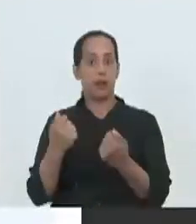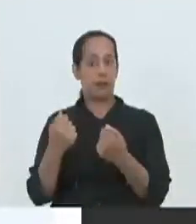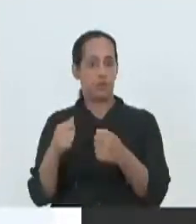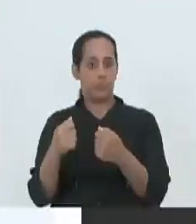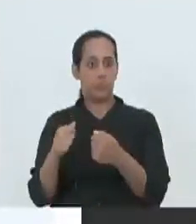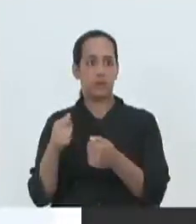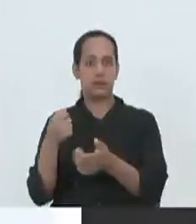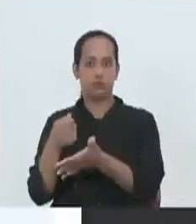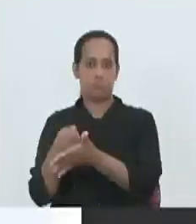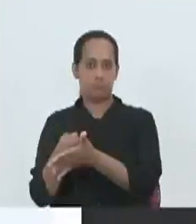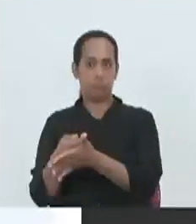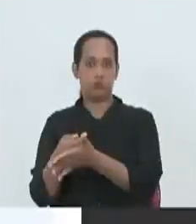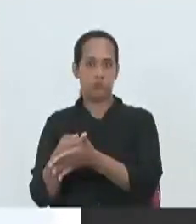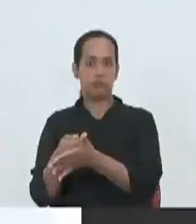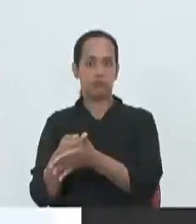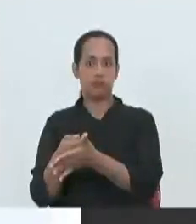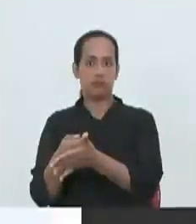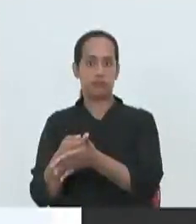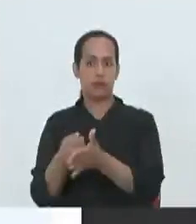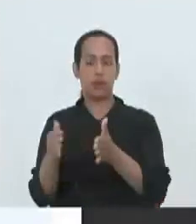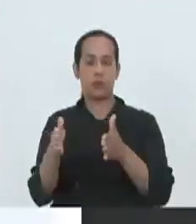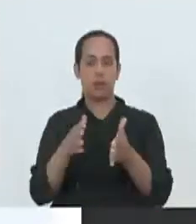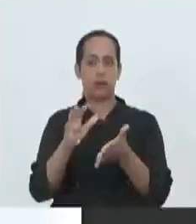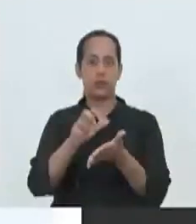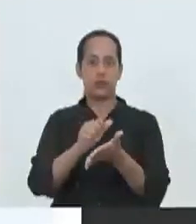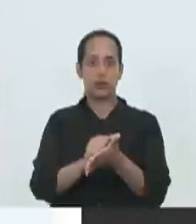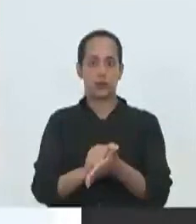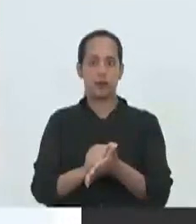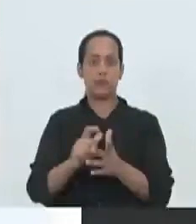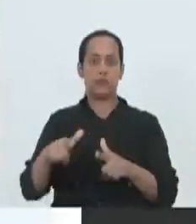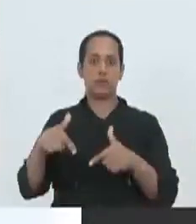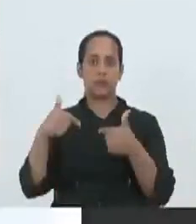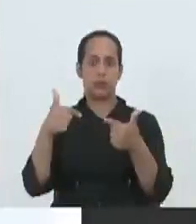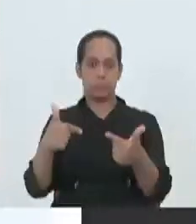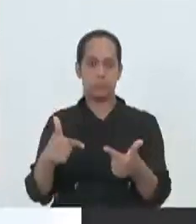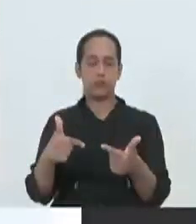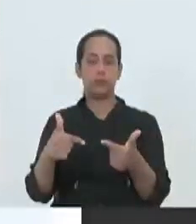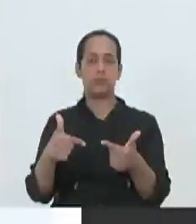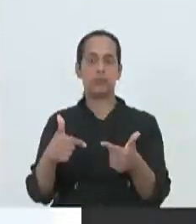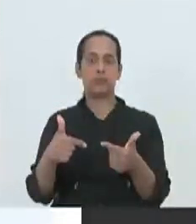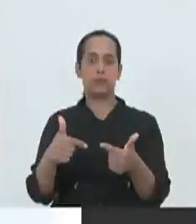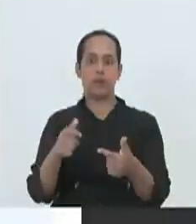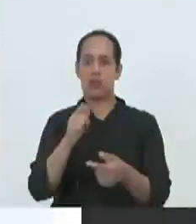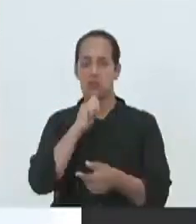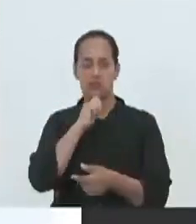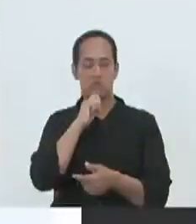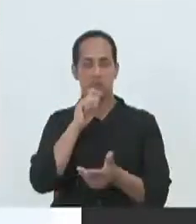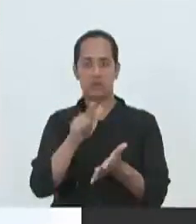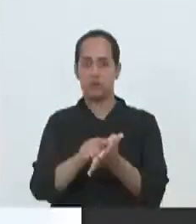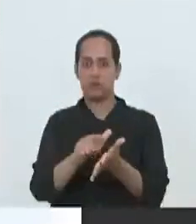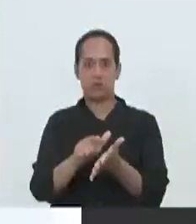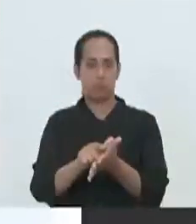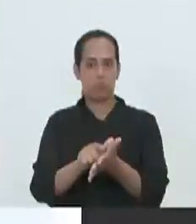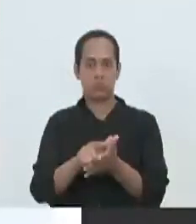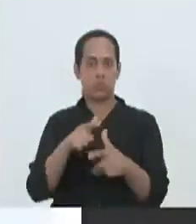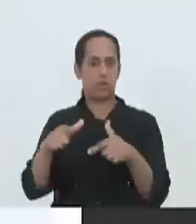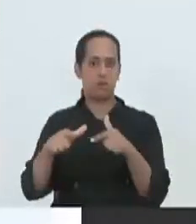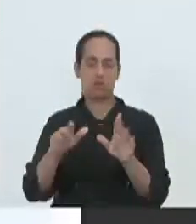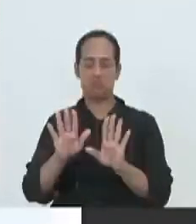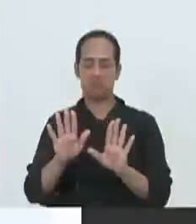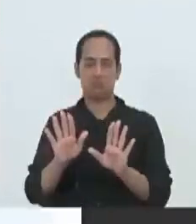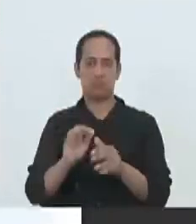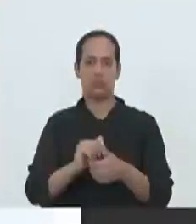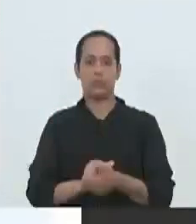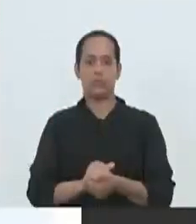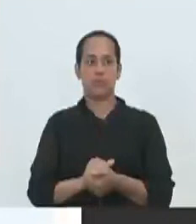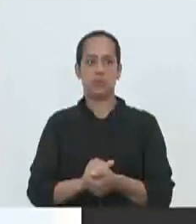em que eu escrevi lá no encerramento do exercício Eu ainda não tinha uma nota na minha mão eu ainda não tinha atestado o serviço a